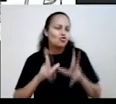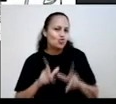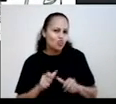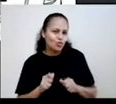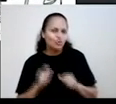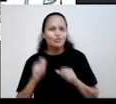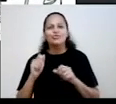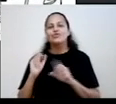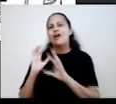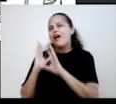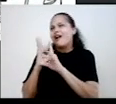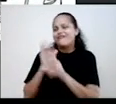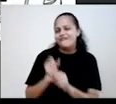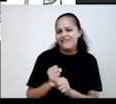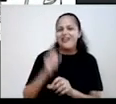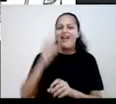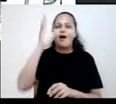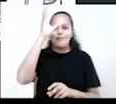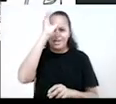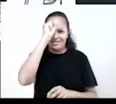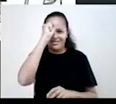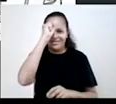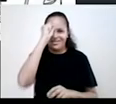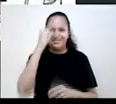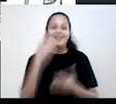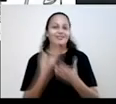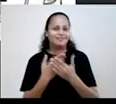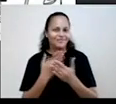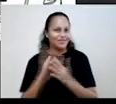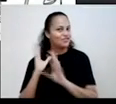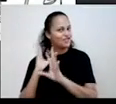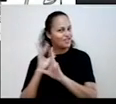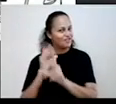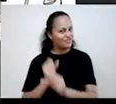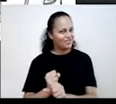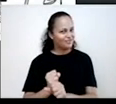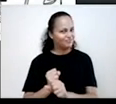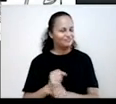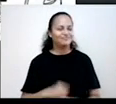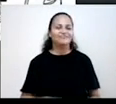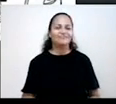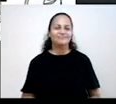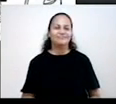as dúvidas, rever, e a gente vai ter algumas aulas então de revisão.